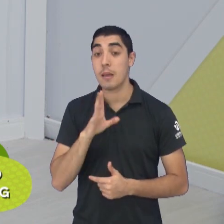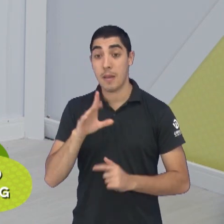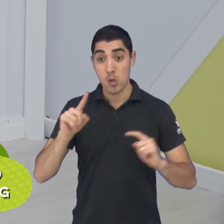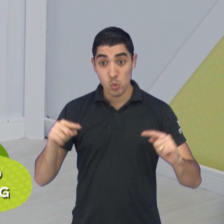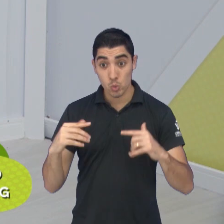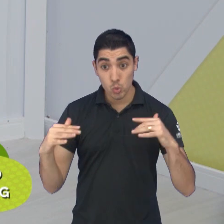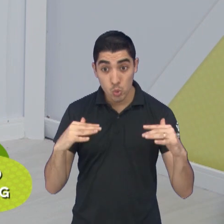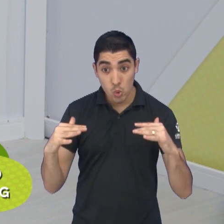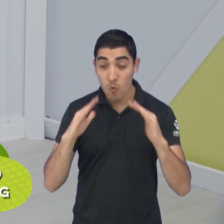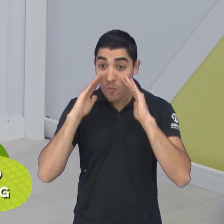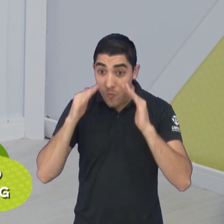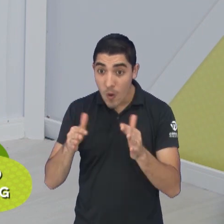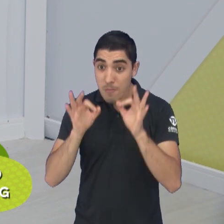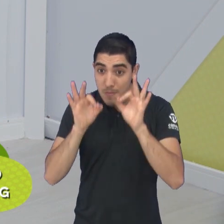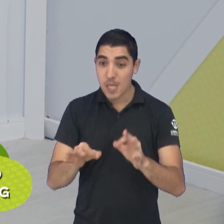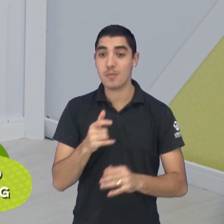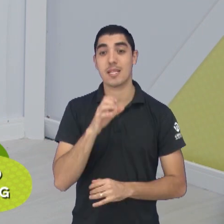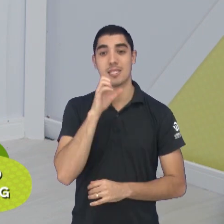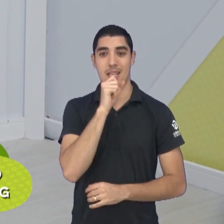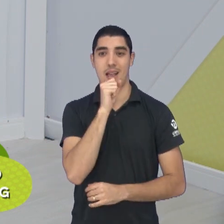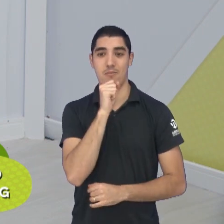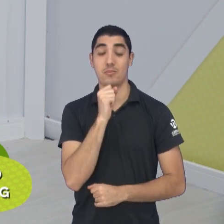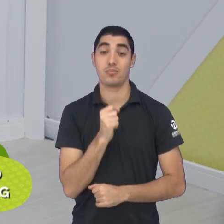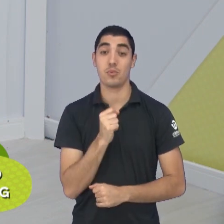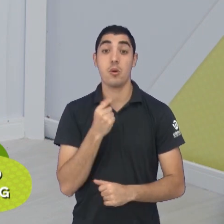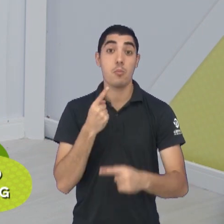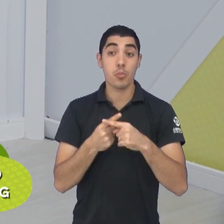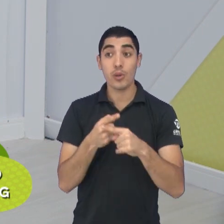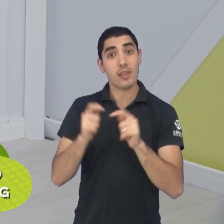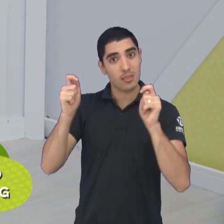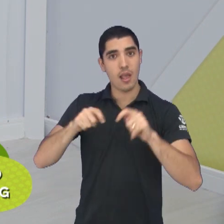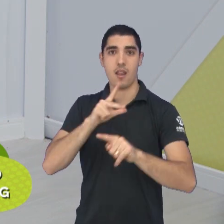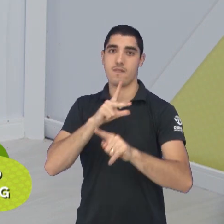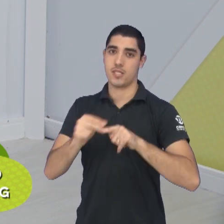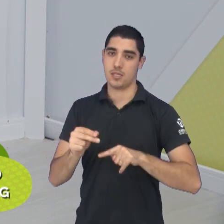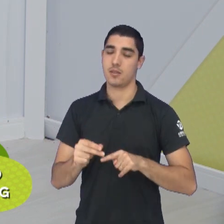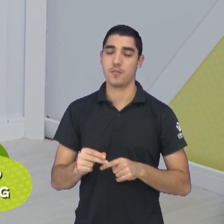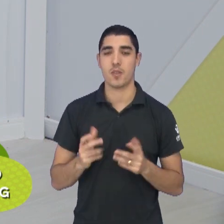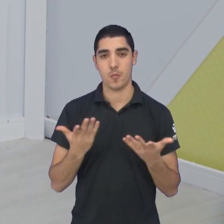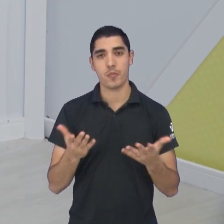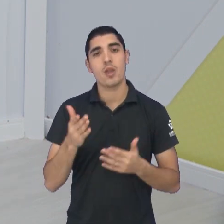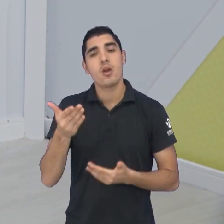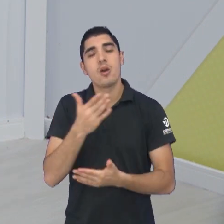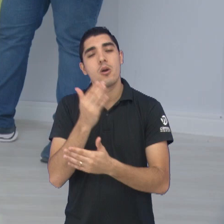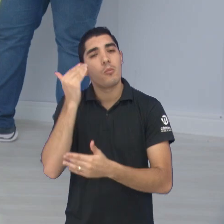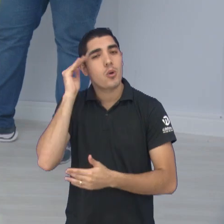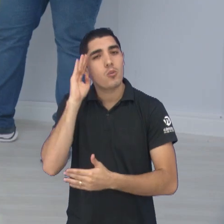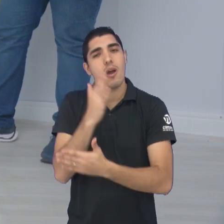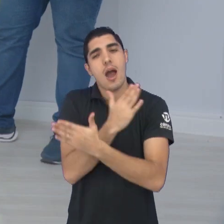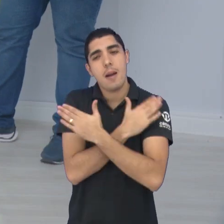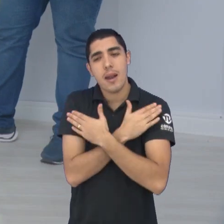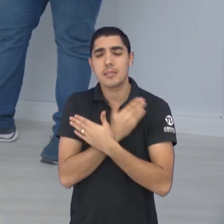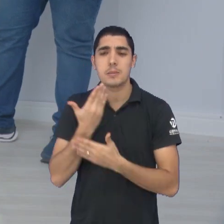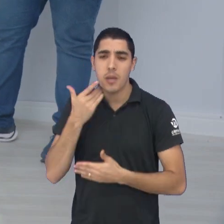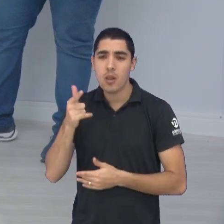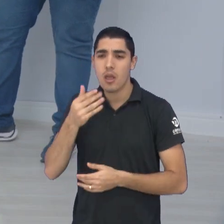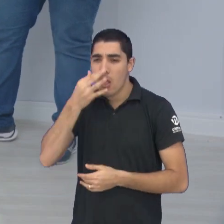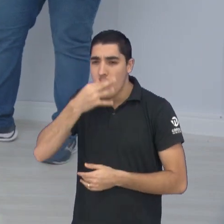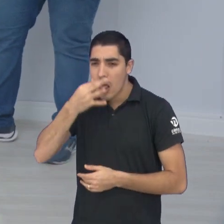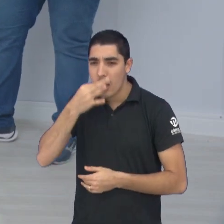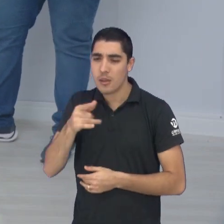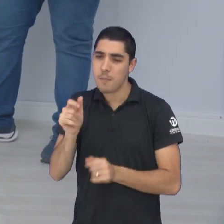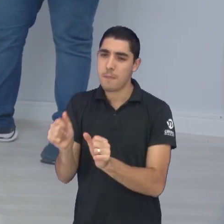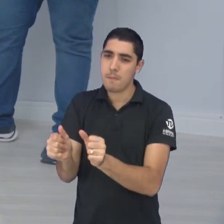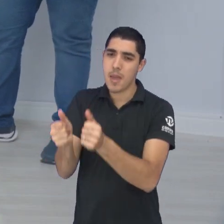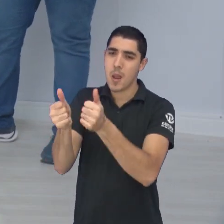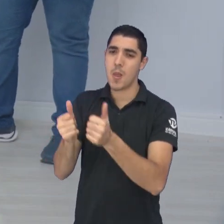tem que focar é no sábado, que é o jogo que dá para ganhar contra a Grã-Bretanha, tá certo? Brunão, grande abraço para você, melhoras aí da gripe, você tá meio fungoso,